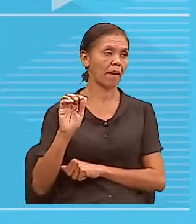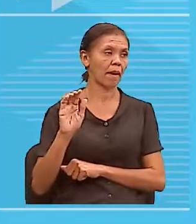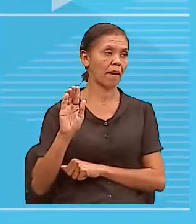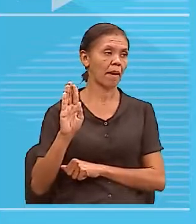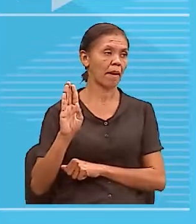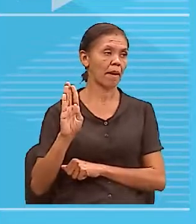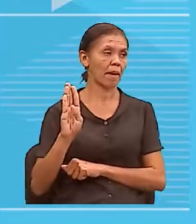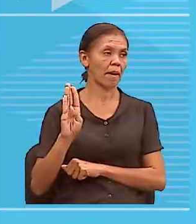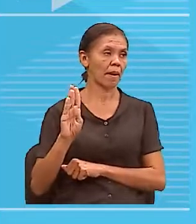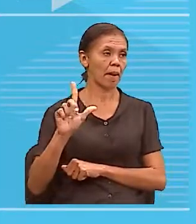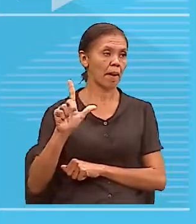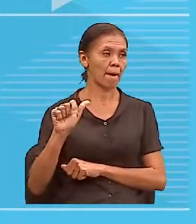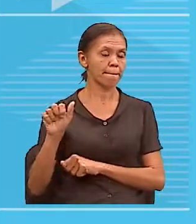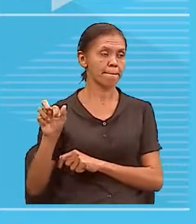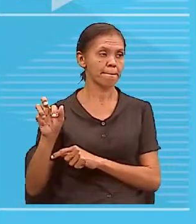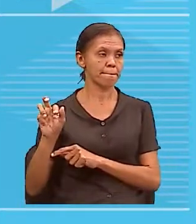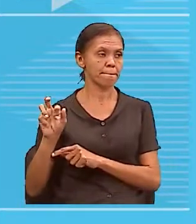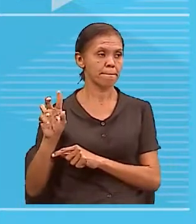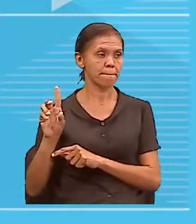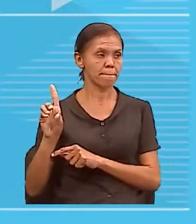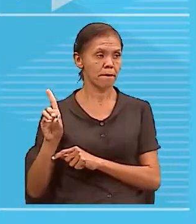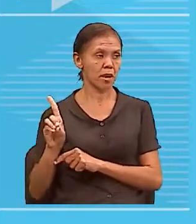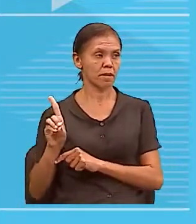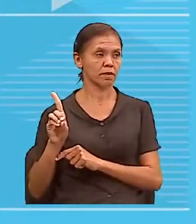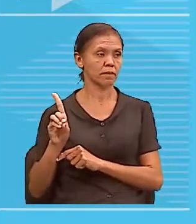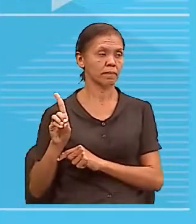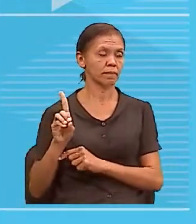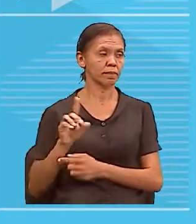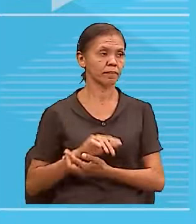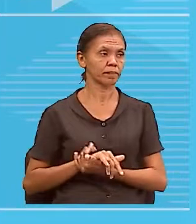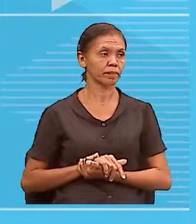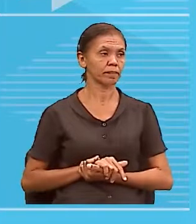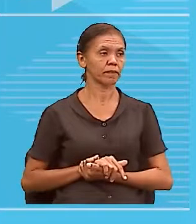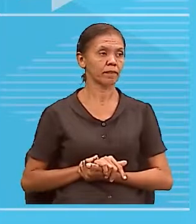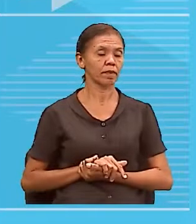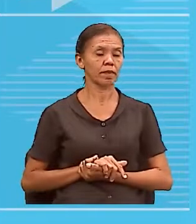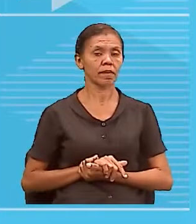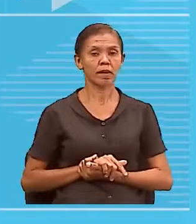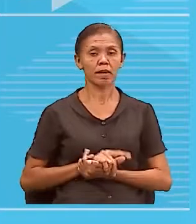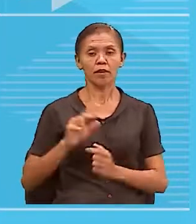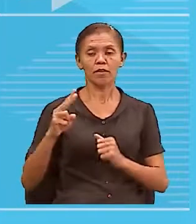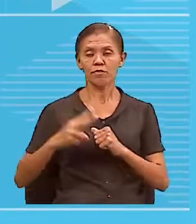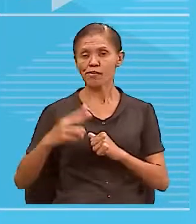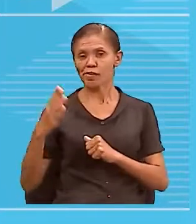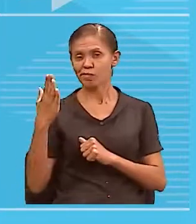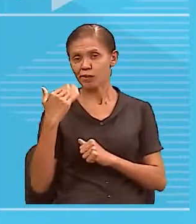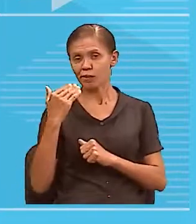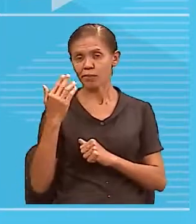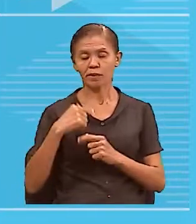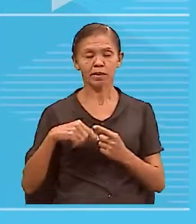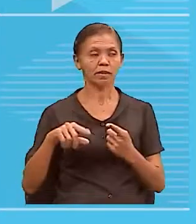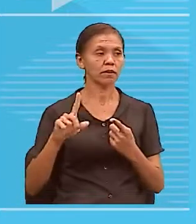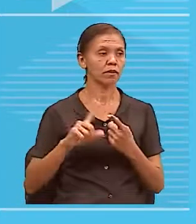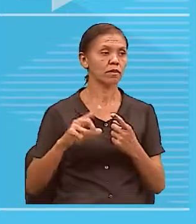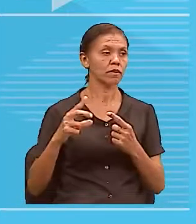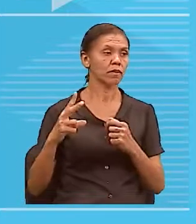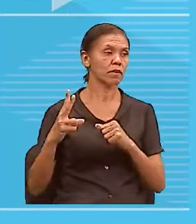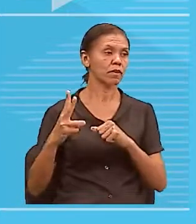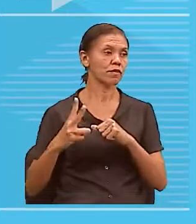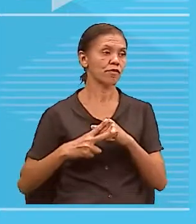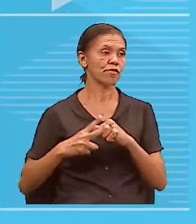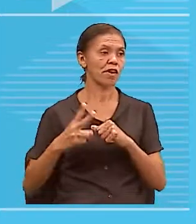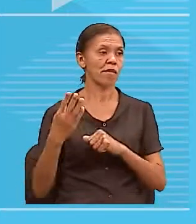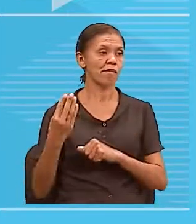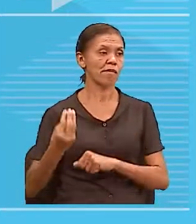com de no final abalado comer com medo de vir vivido tá